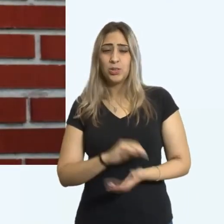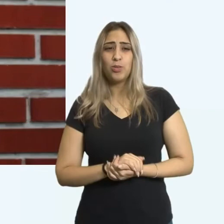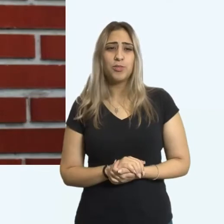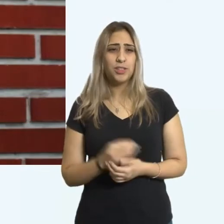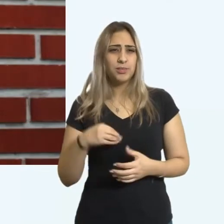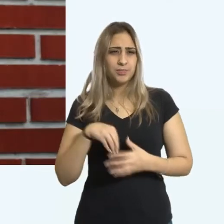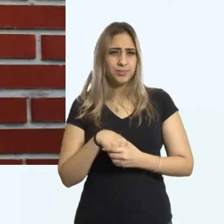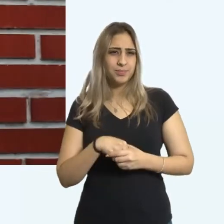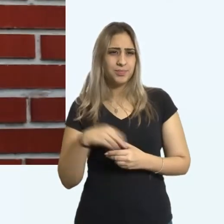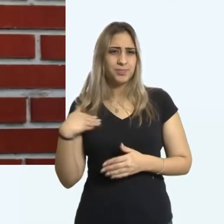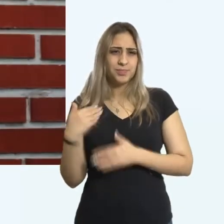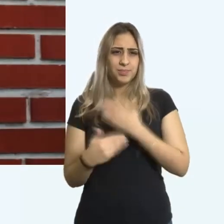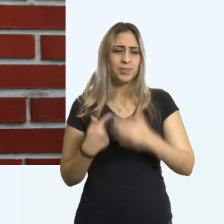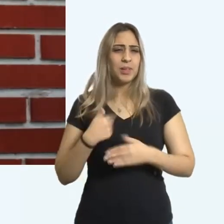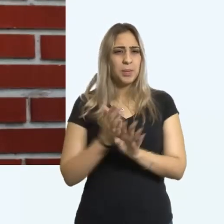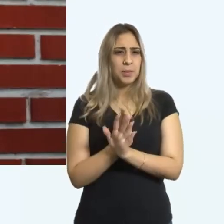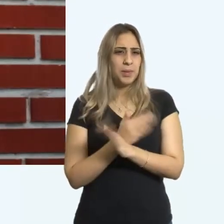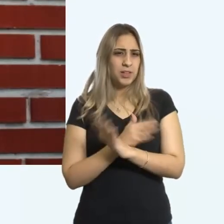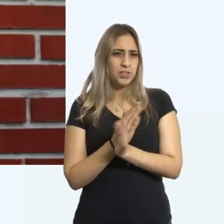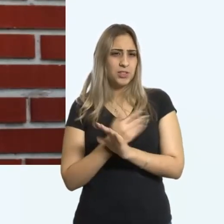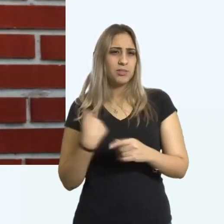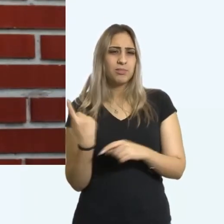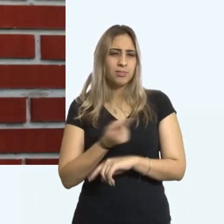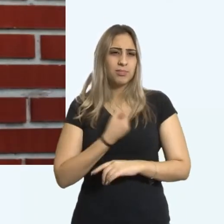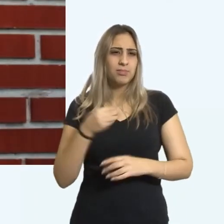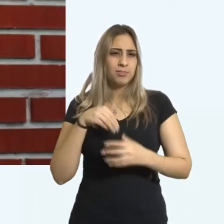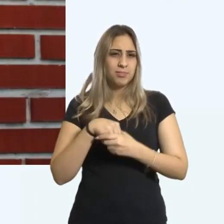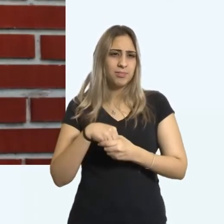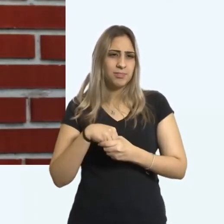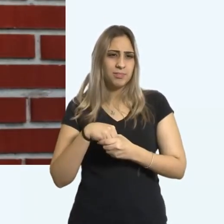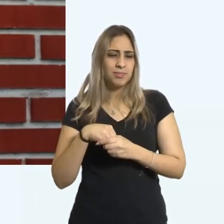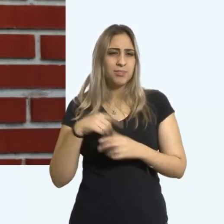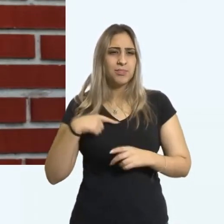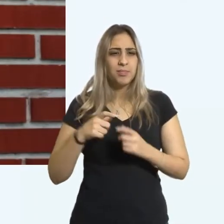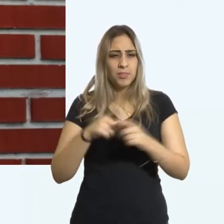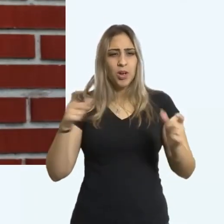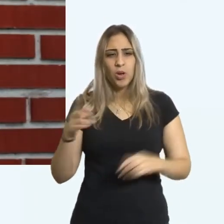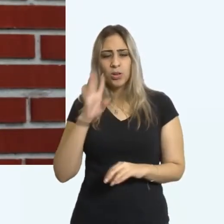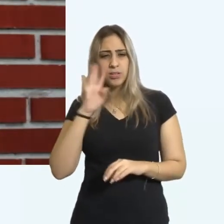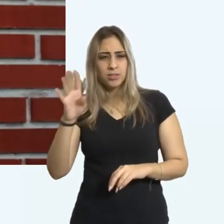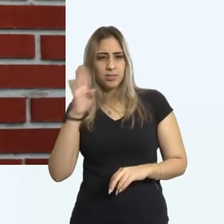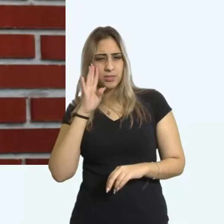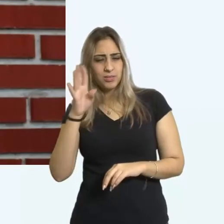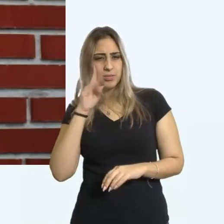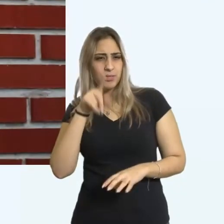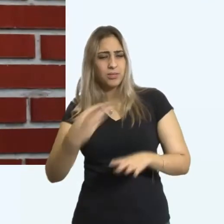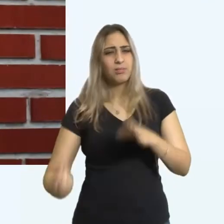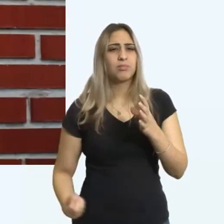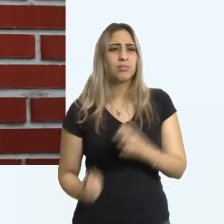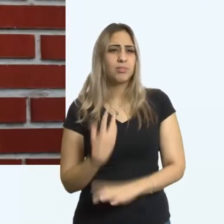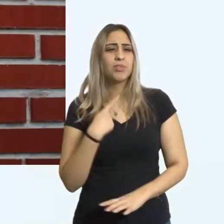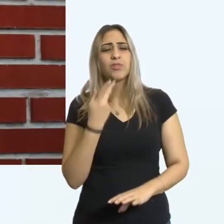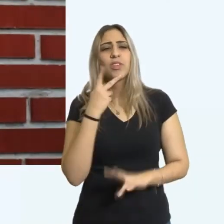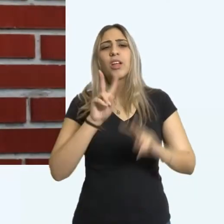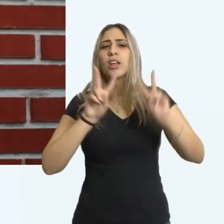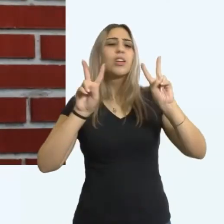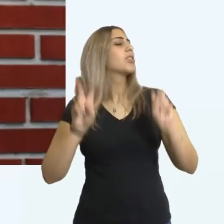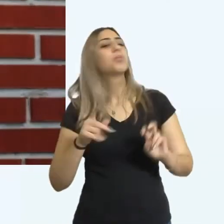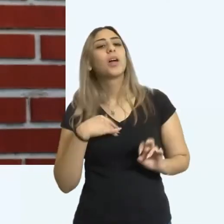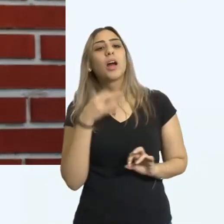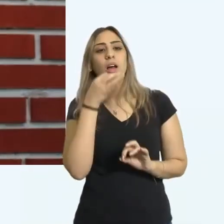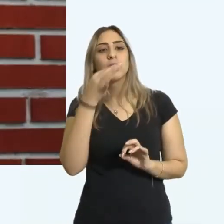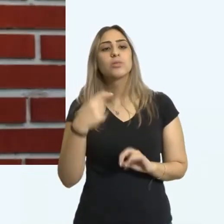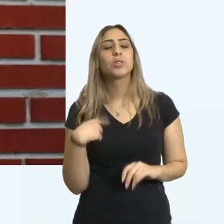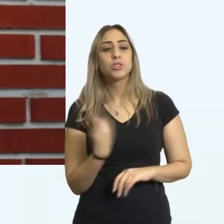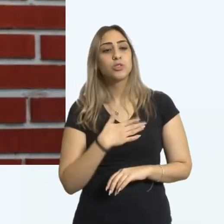acontecer ela perdido que foi eu mas elas estragam durante Que tal todo de falar sobre assuntos que